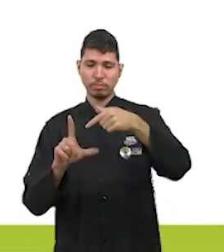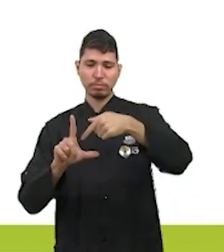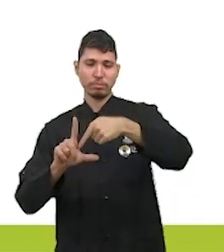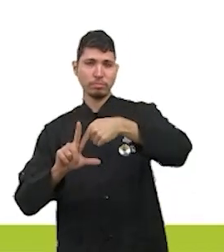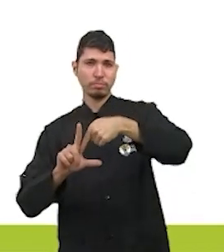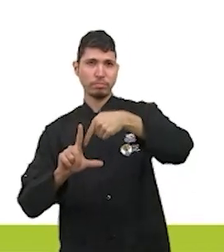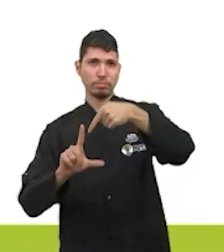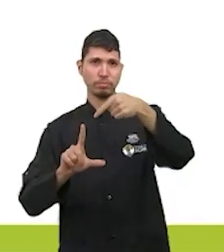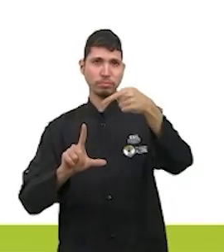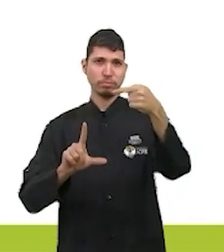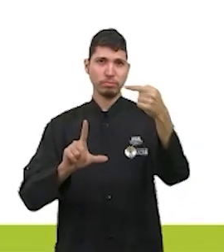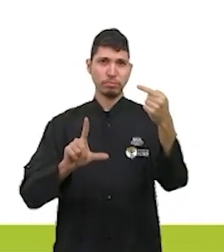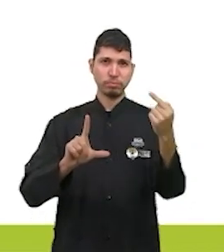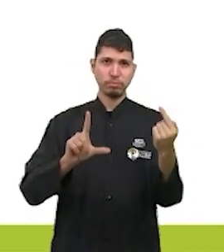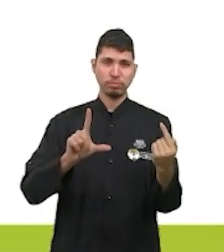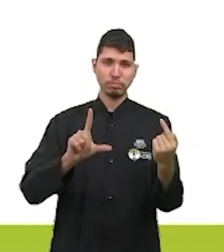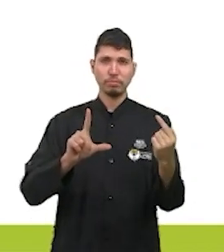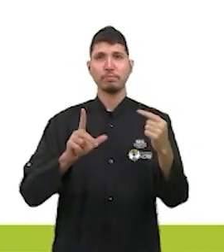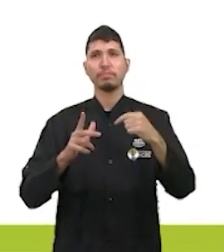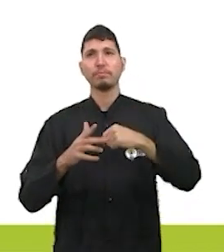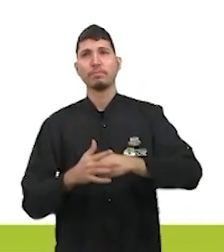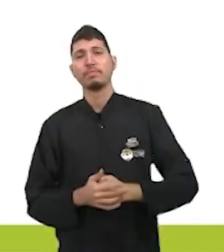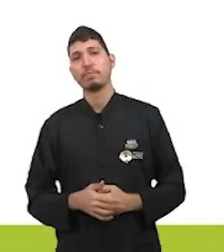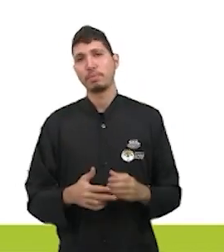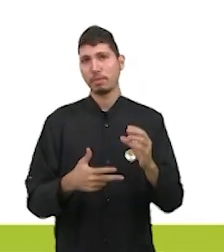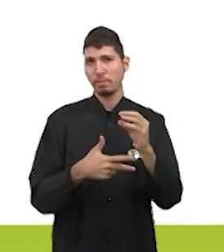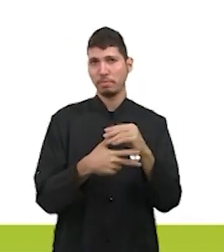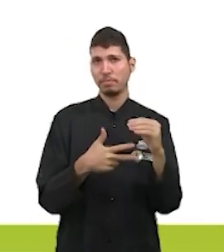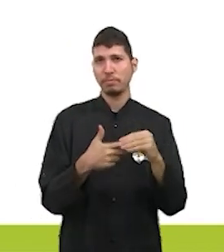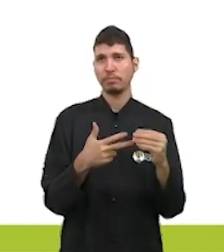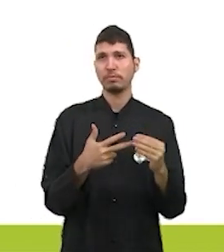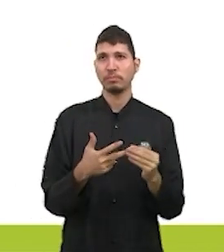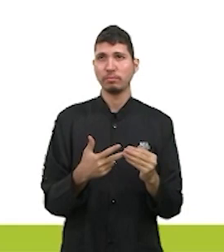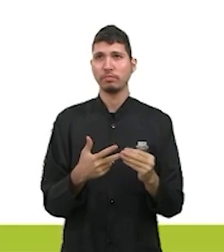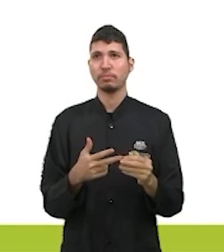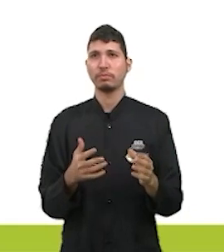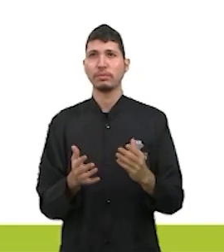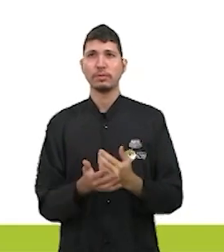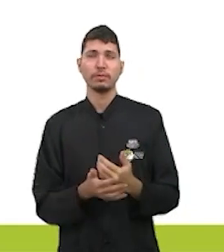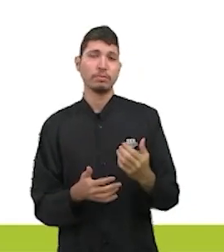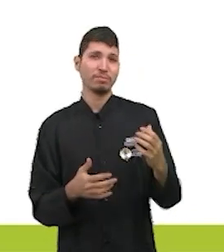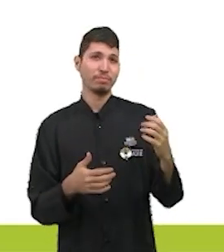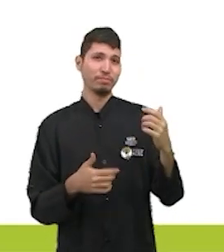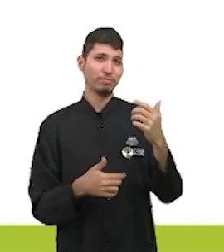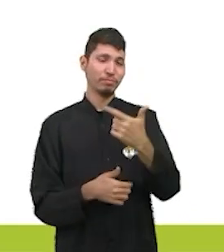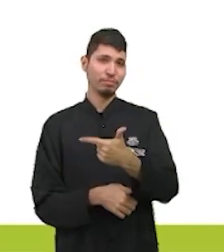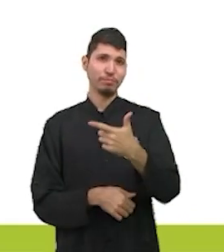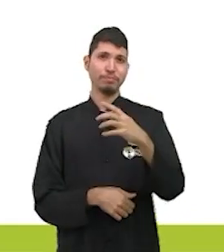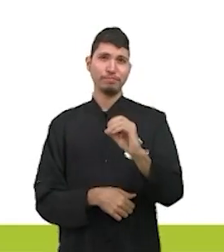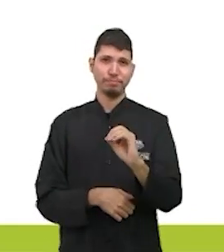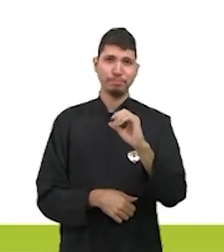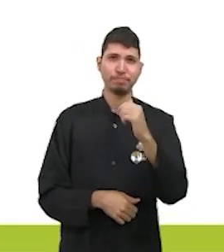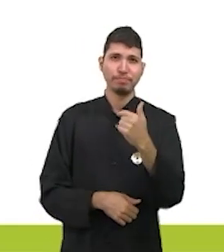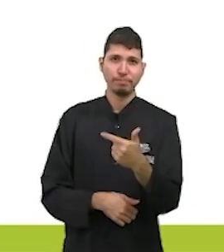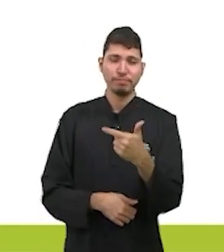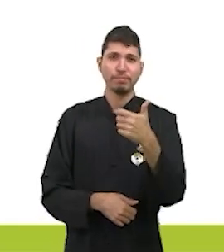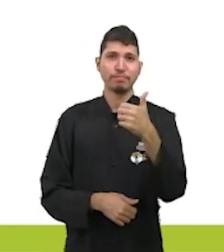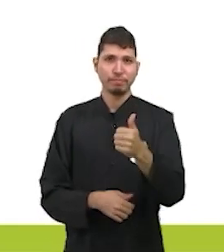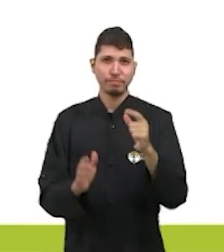Do Enem, foi de 2021, caderno amarelo, Ciência da Natureza,